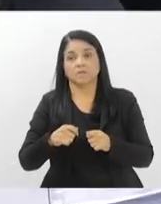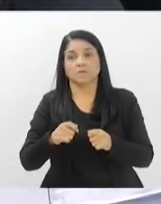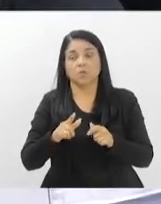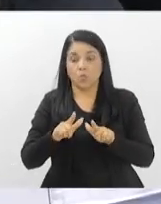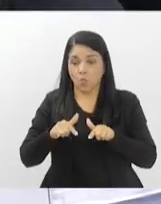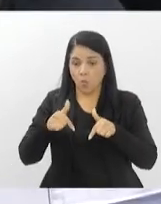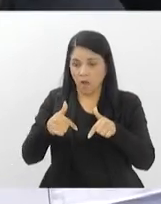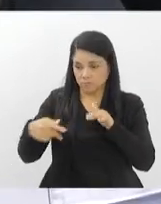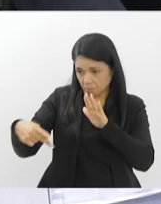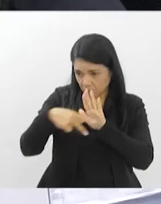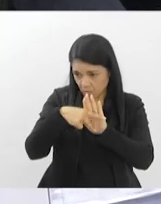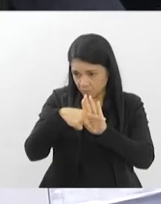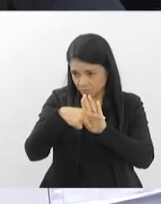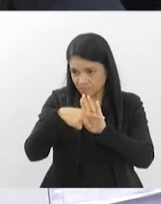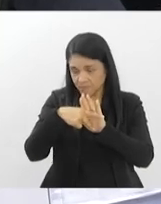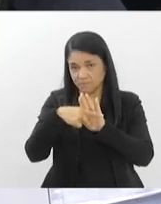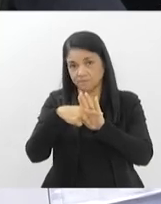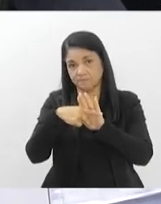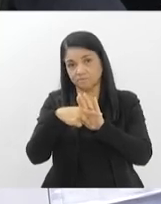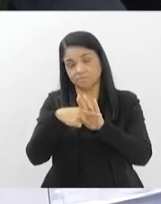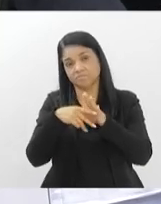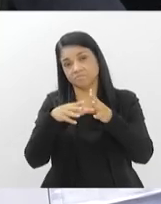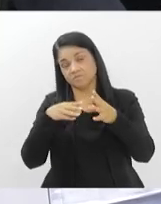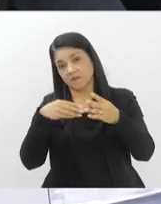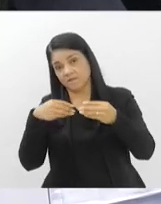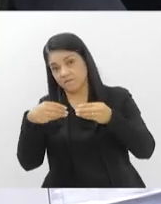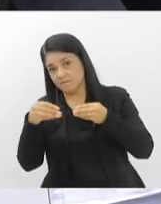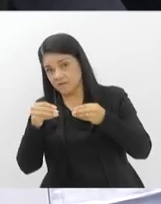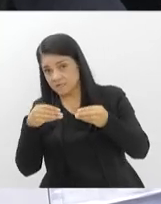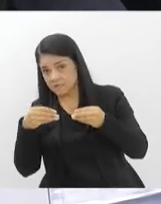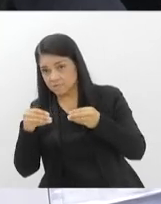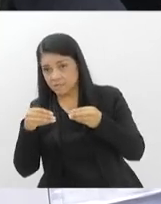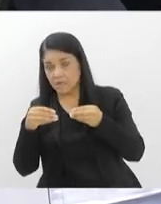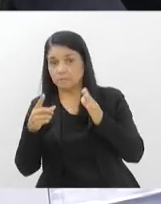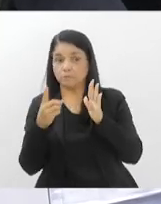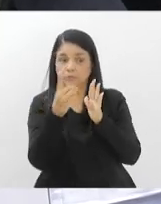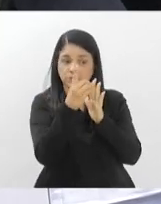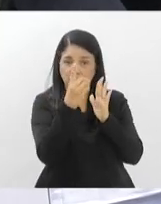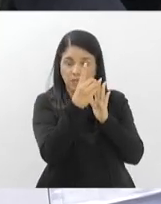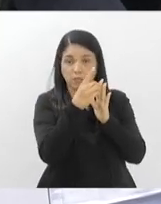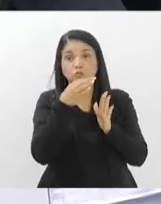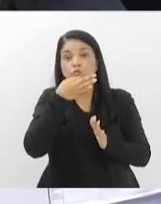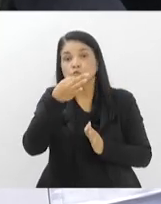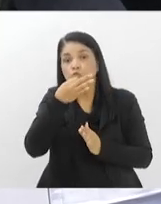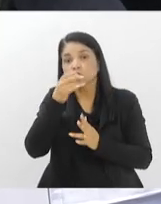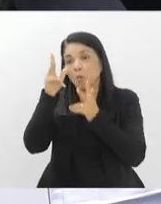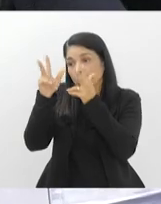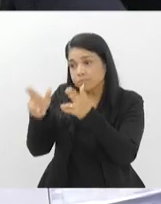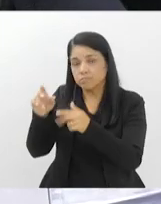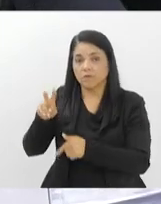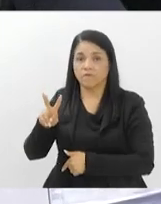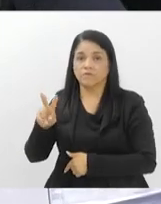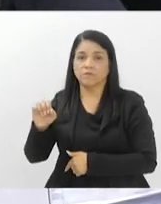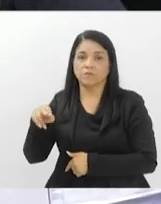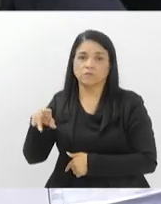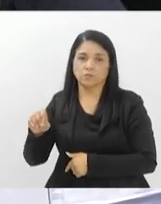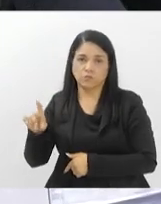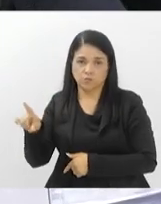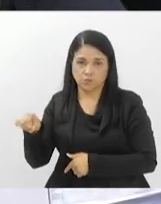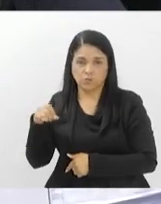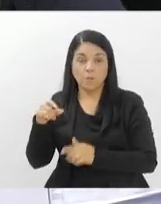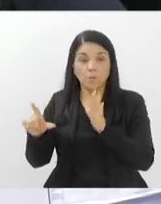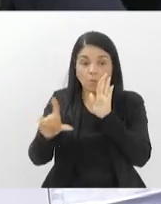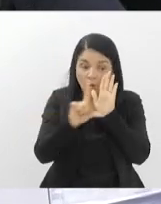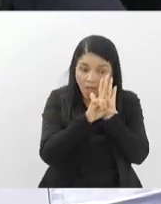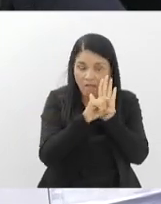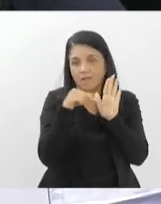que dá, né, eu acho que a flexibilidade para ser por decreto, como a sugestão do deputado Cozolino, por lei. Pode ser. Por